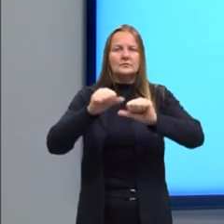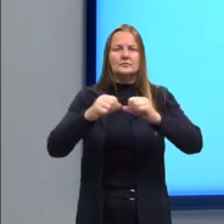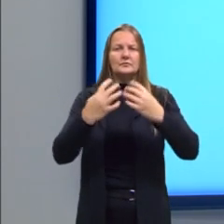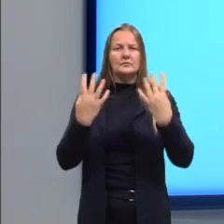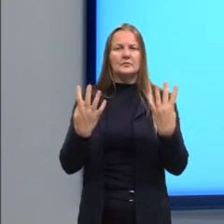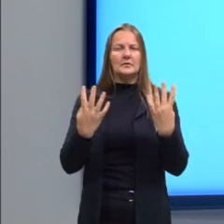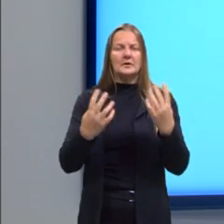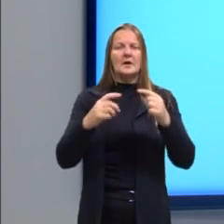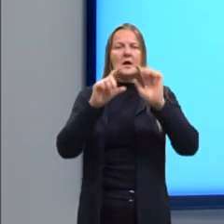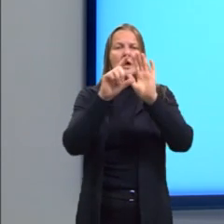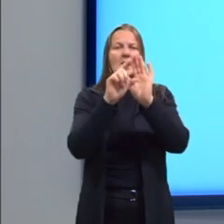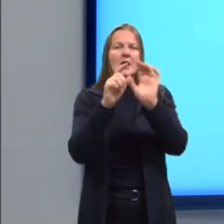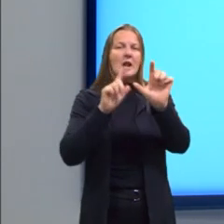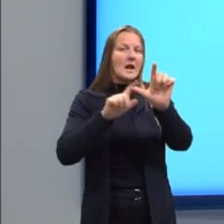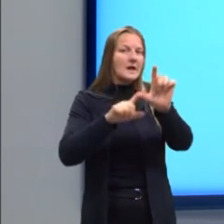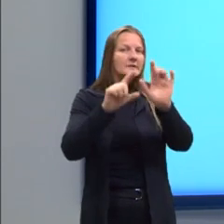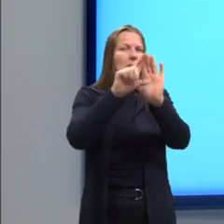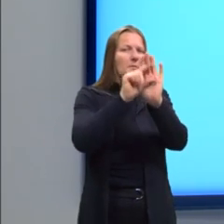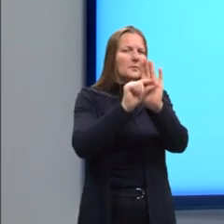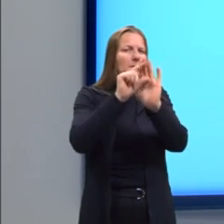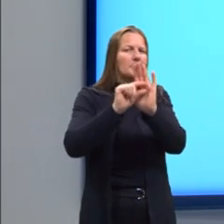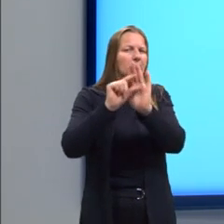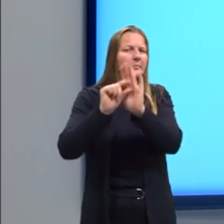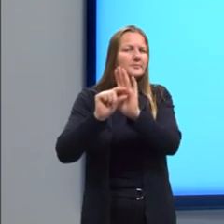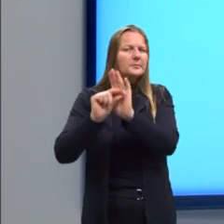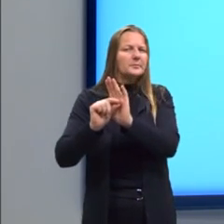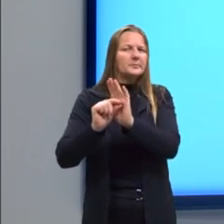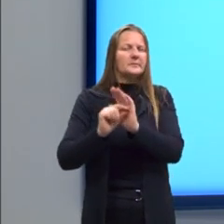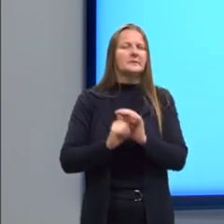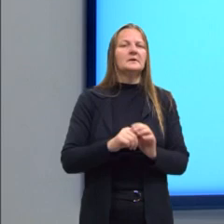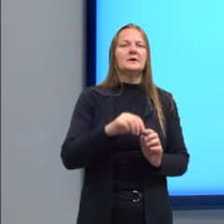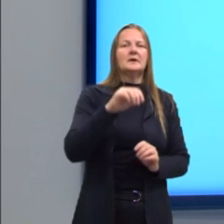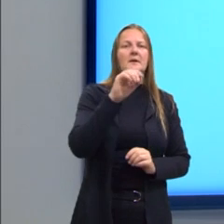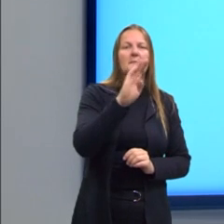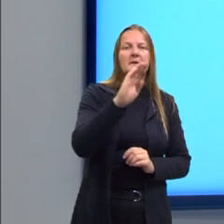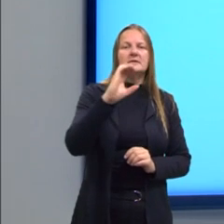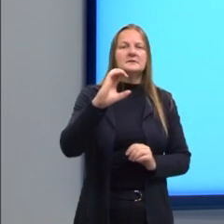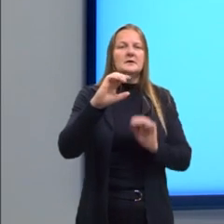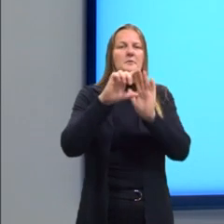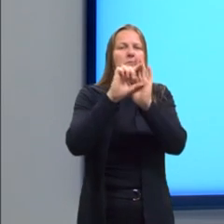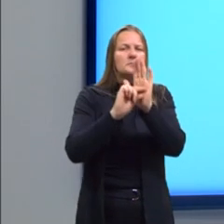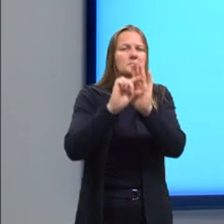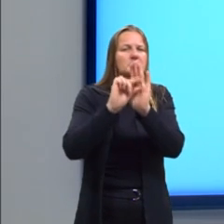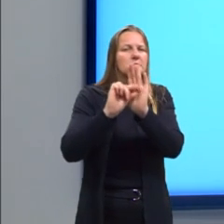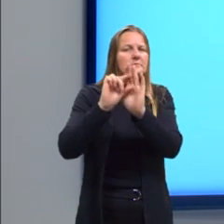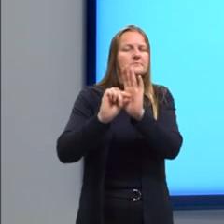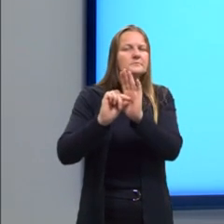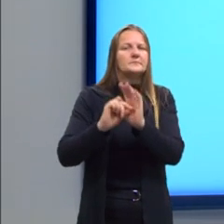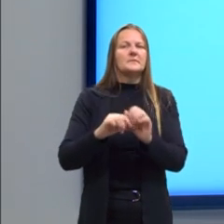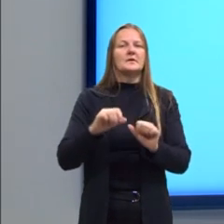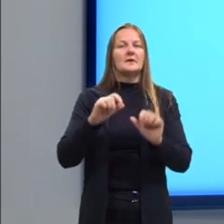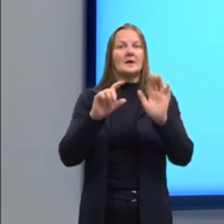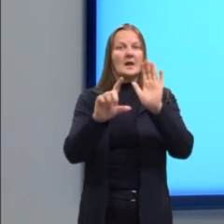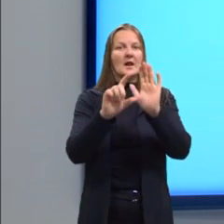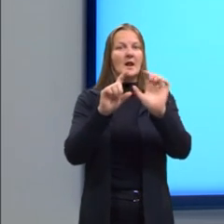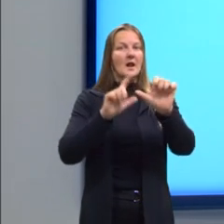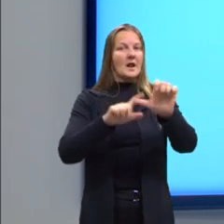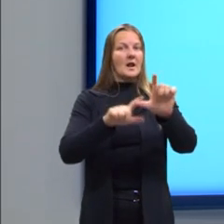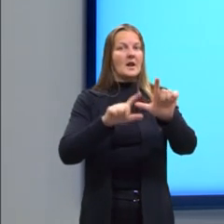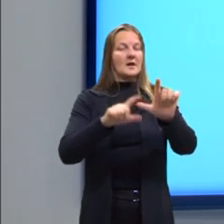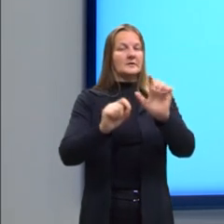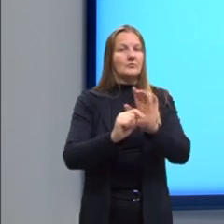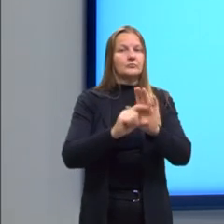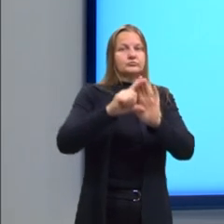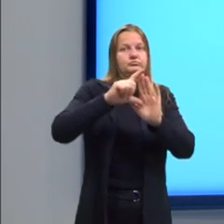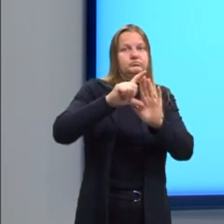letras minúsculas a minúsculo B C e D minúsculo as espécies químicas é as letras maiúsculas aqui